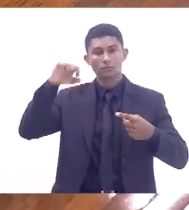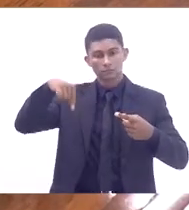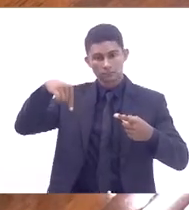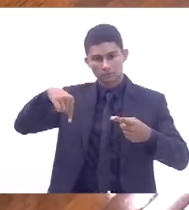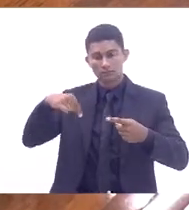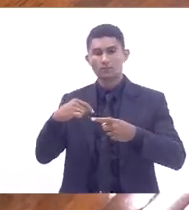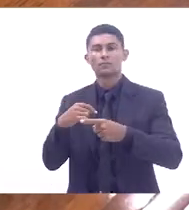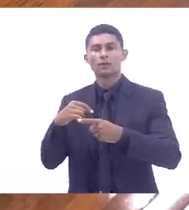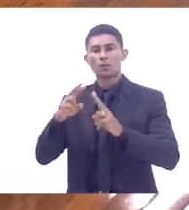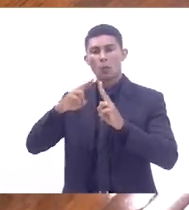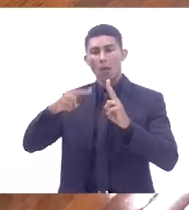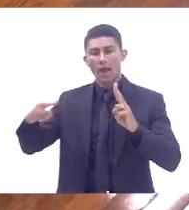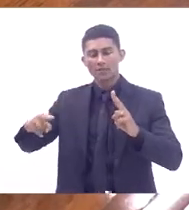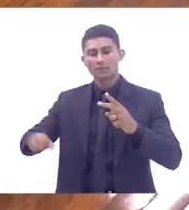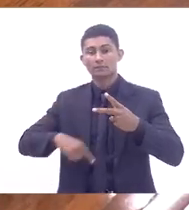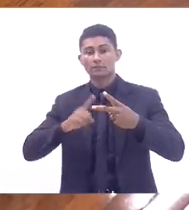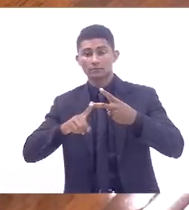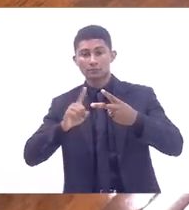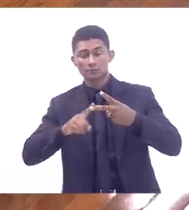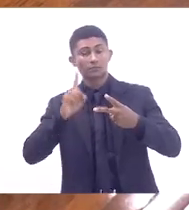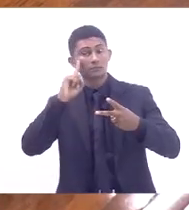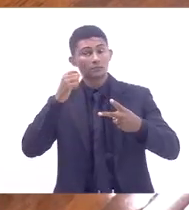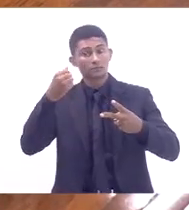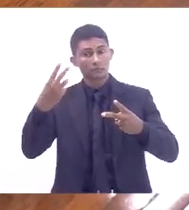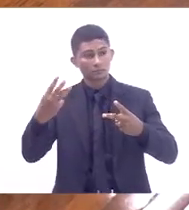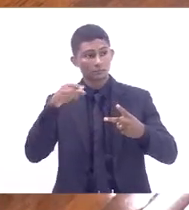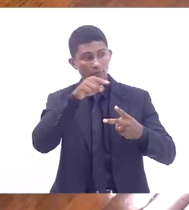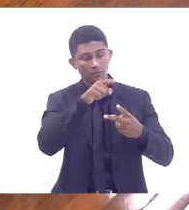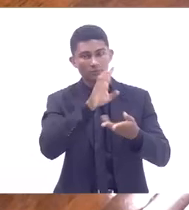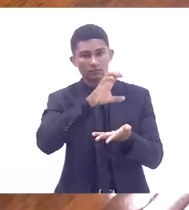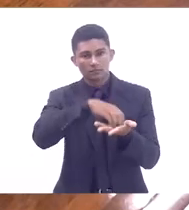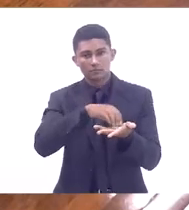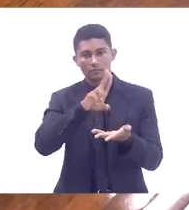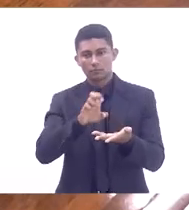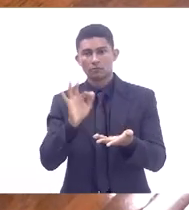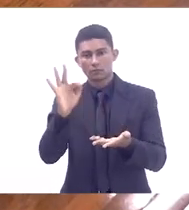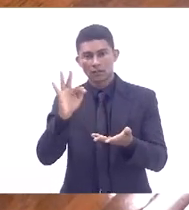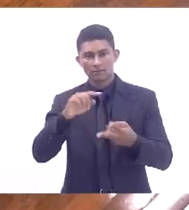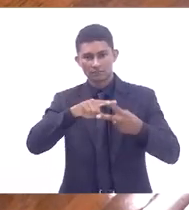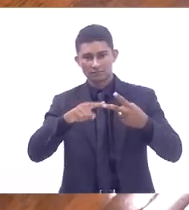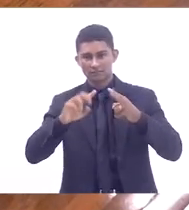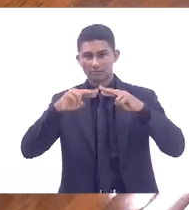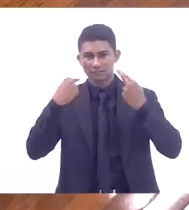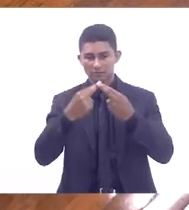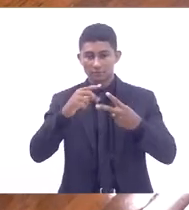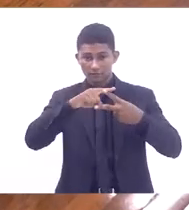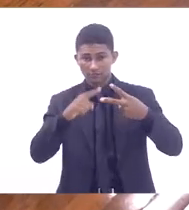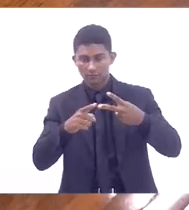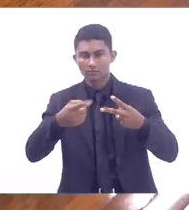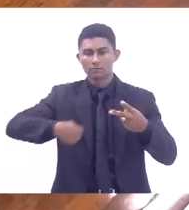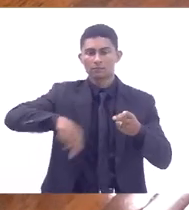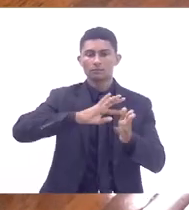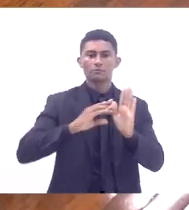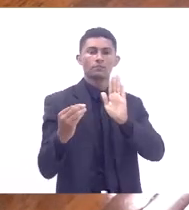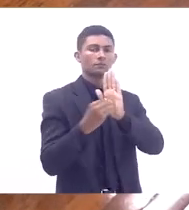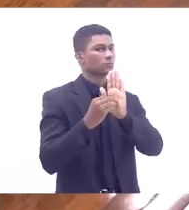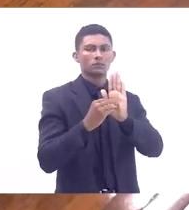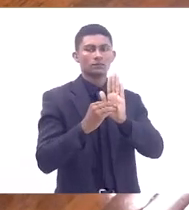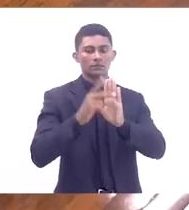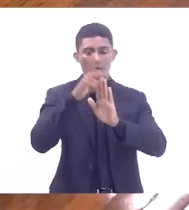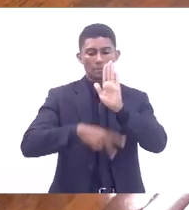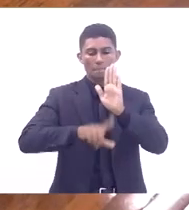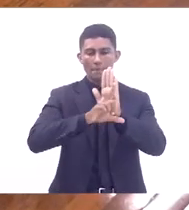e o mano dia treze lá com a base doença e esse resultado a gente colocou aqui é a retirada imediata